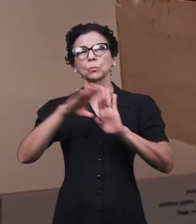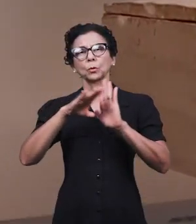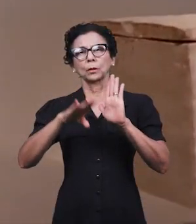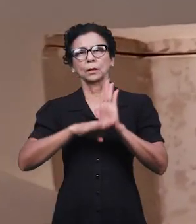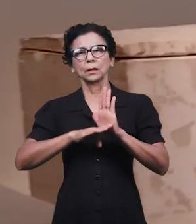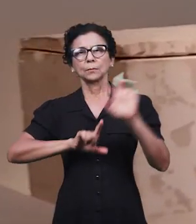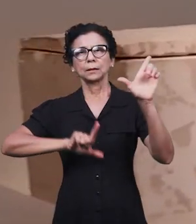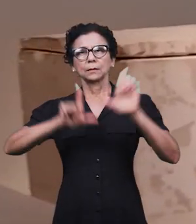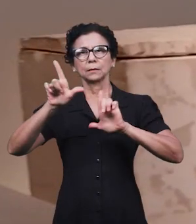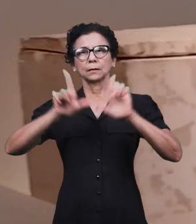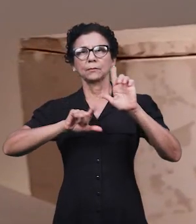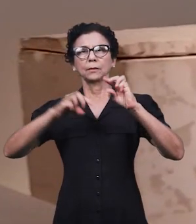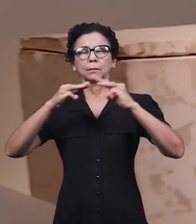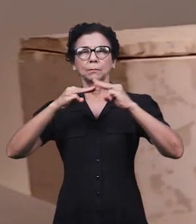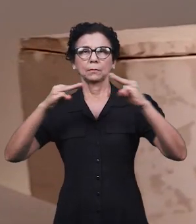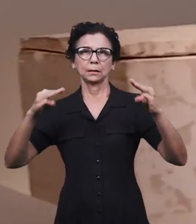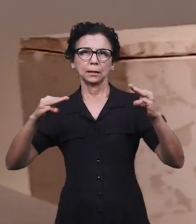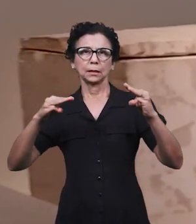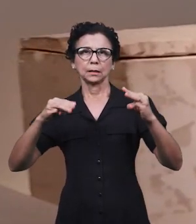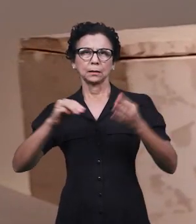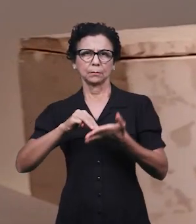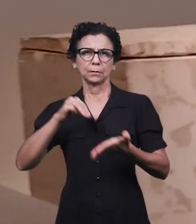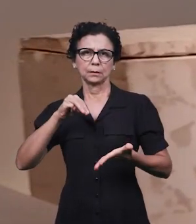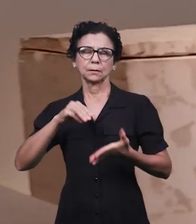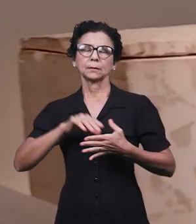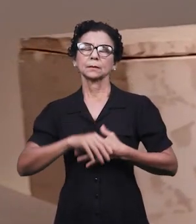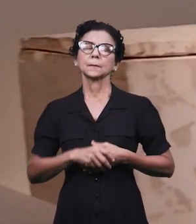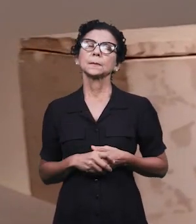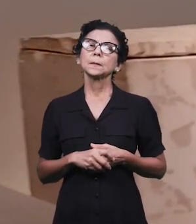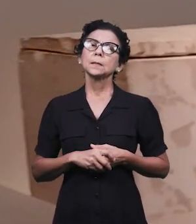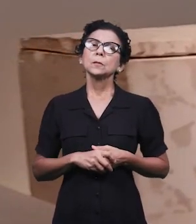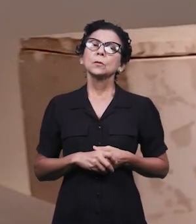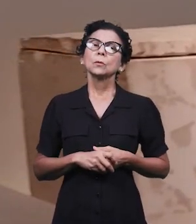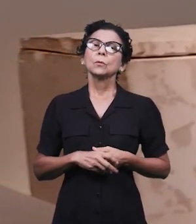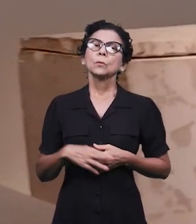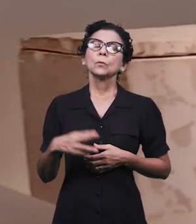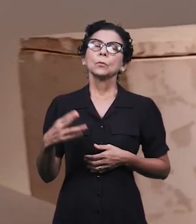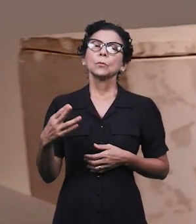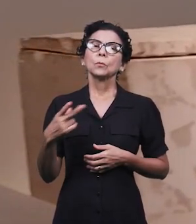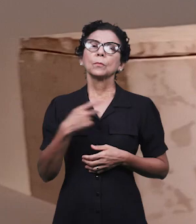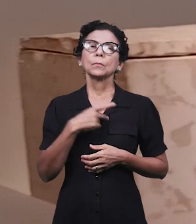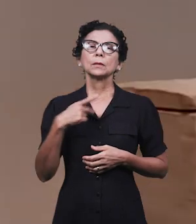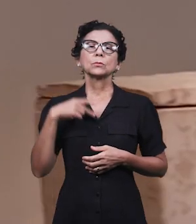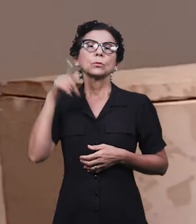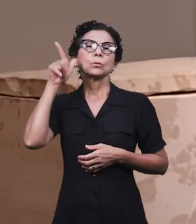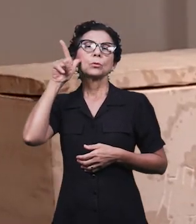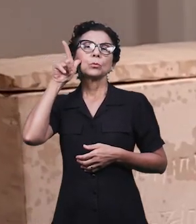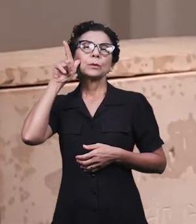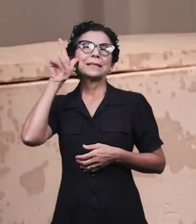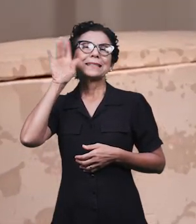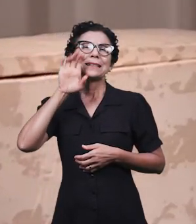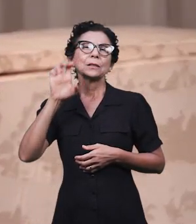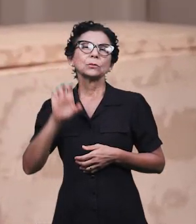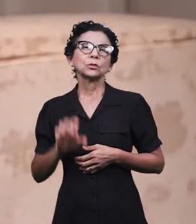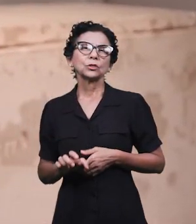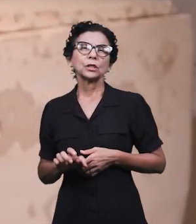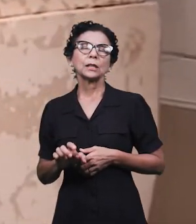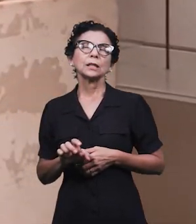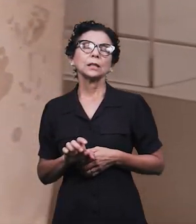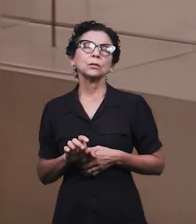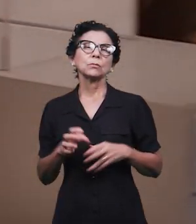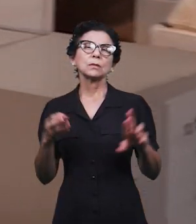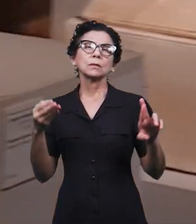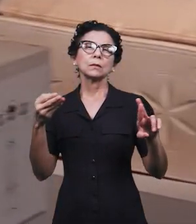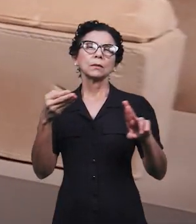achada em Cesareia Marítima, num anfiteatro que tem ali, ao escavar, e acharam uma pedra que